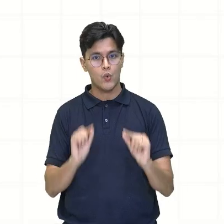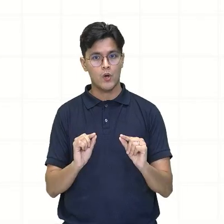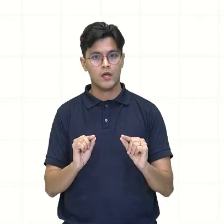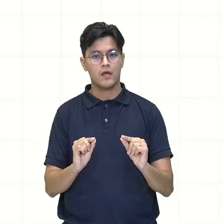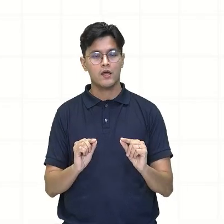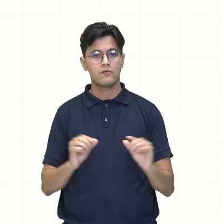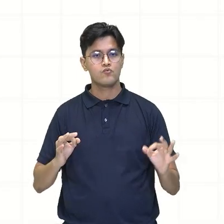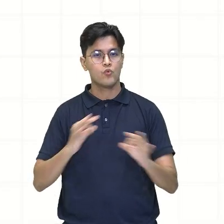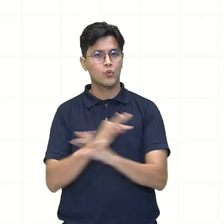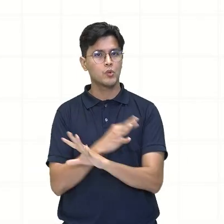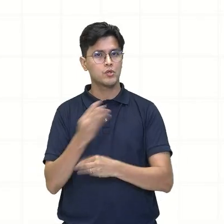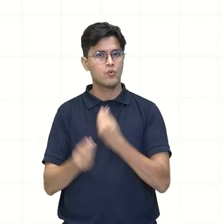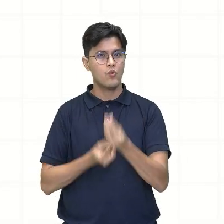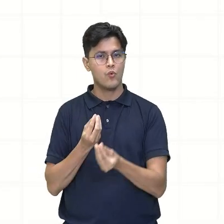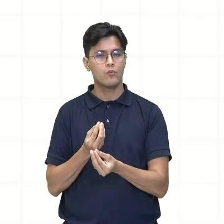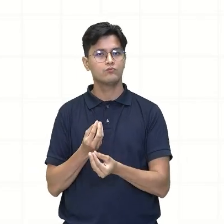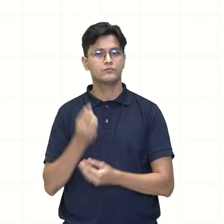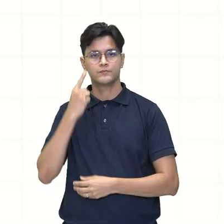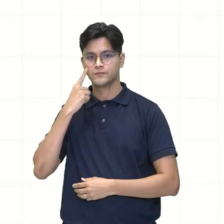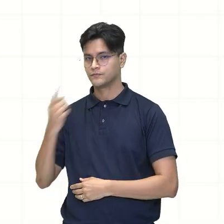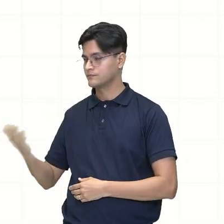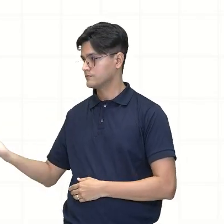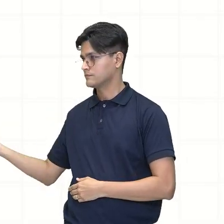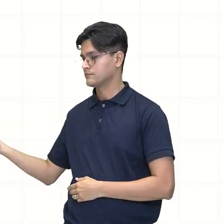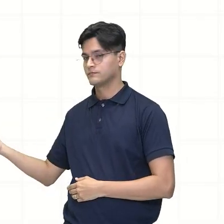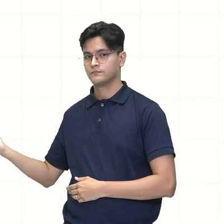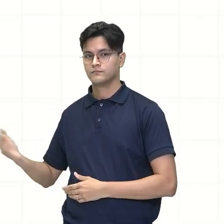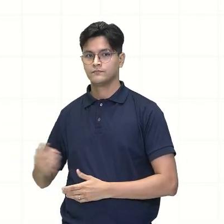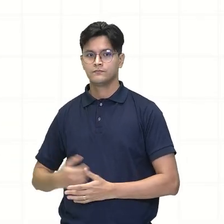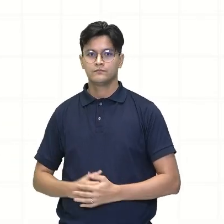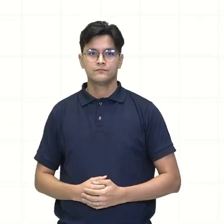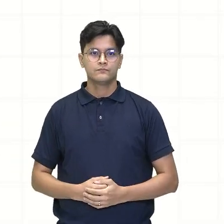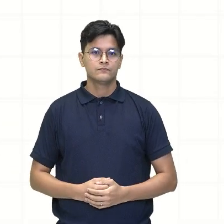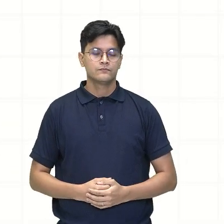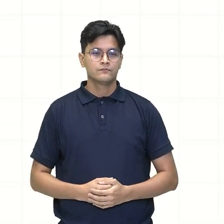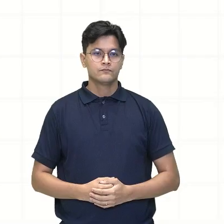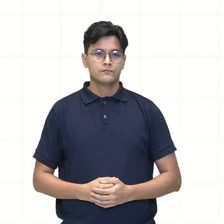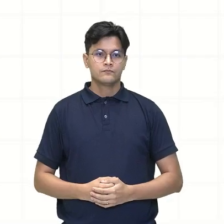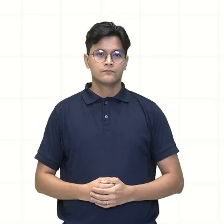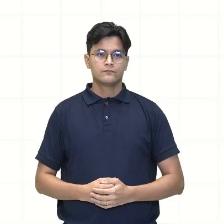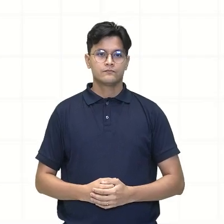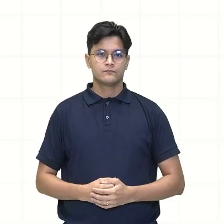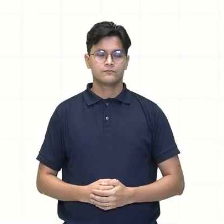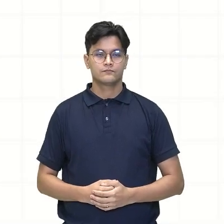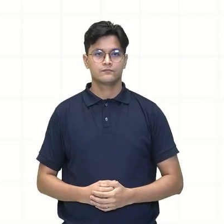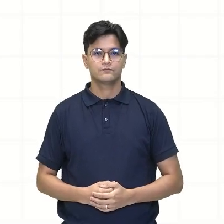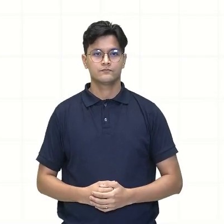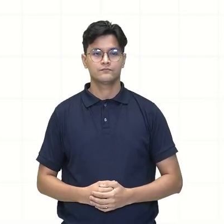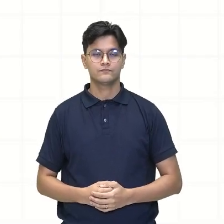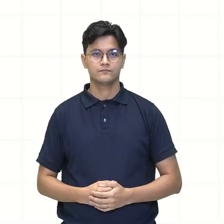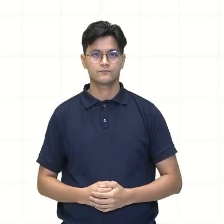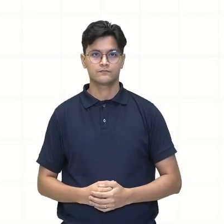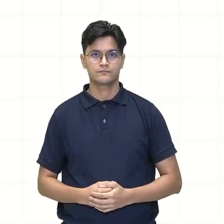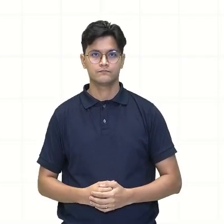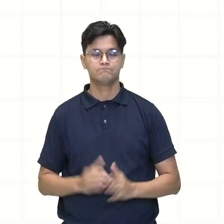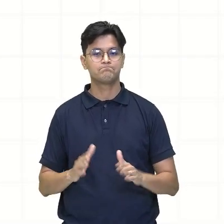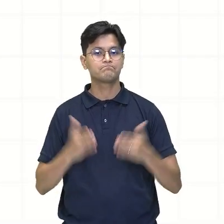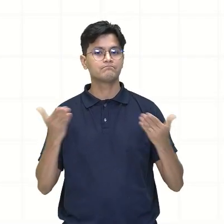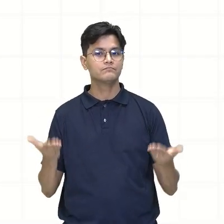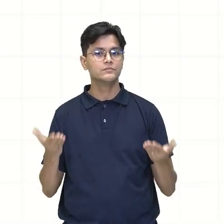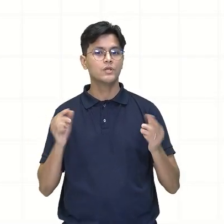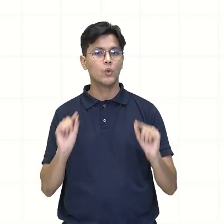aqui esse igualzinho, né? Só não confundam aqui, essa divisão é só do nosso esqueminha, né?